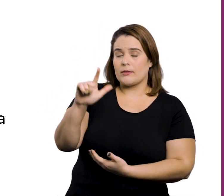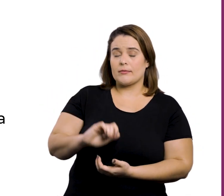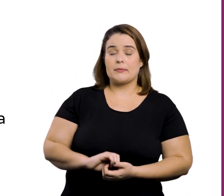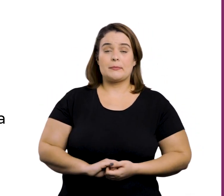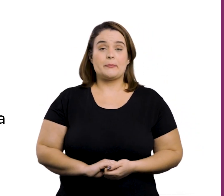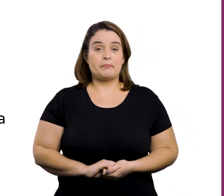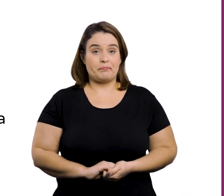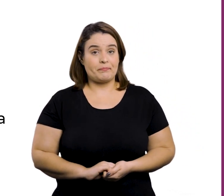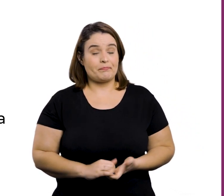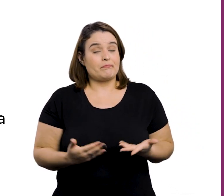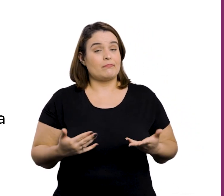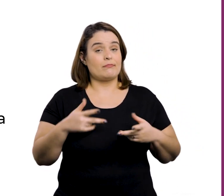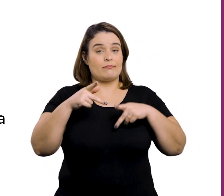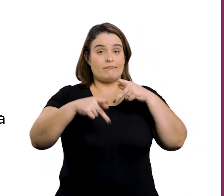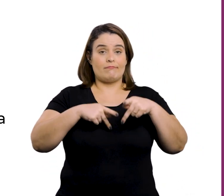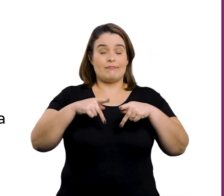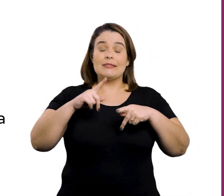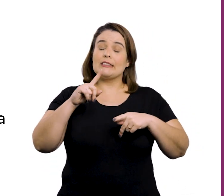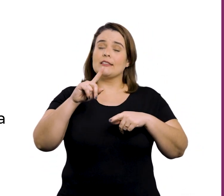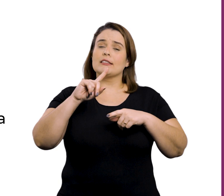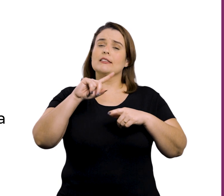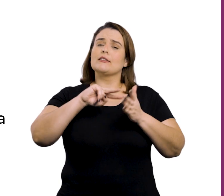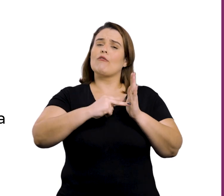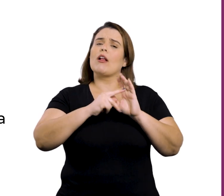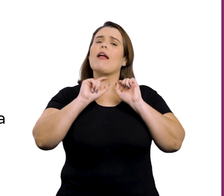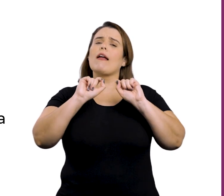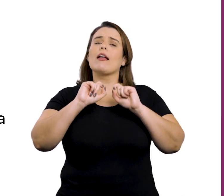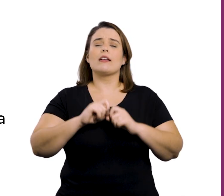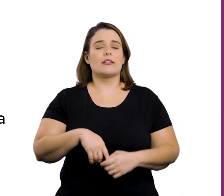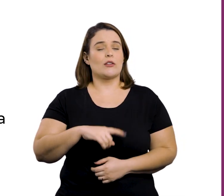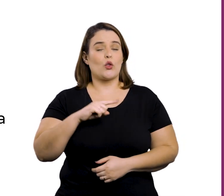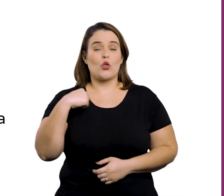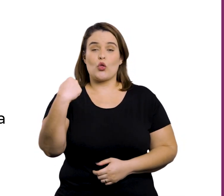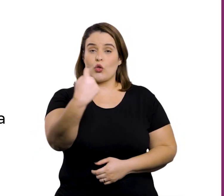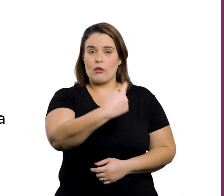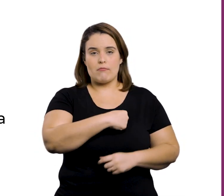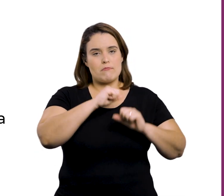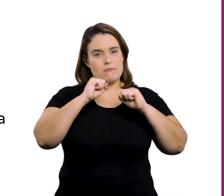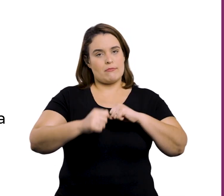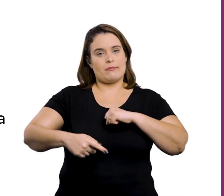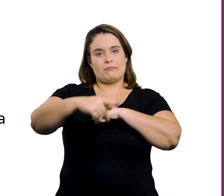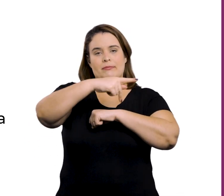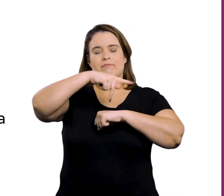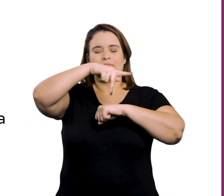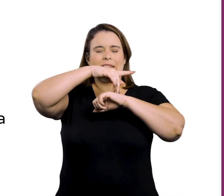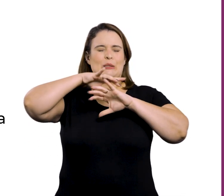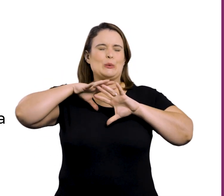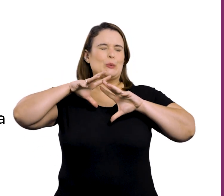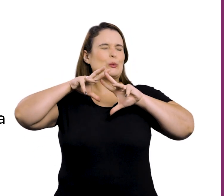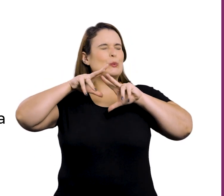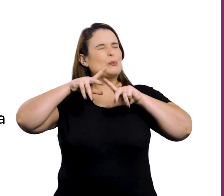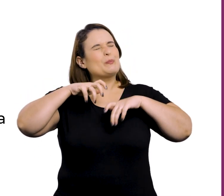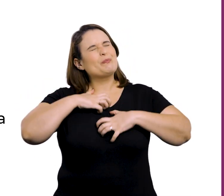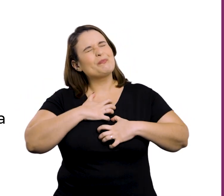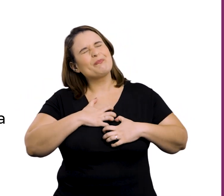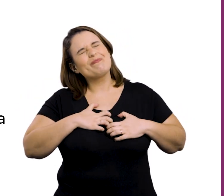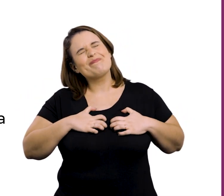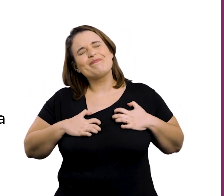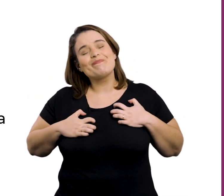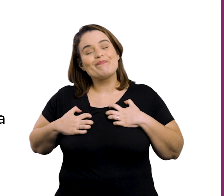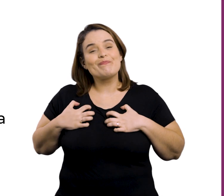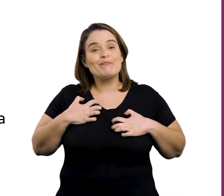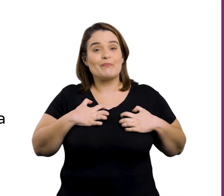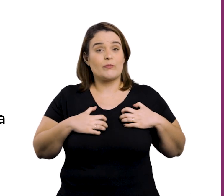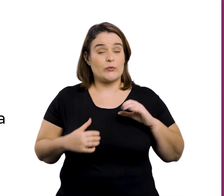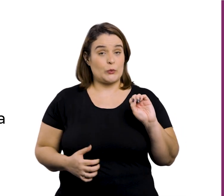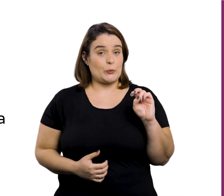outros. A civilização, no caso, significa todos nós. Pode ser o país inflamado de ressentimento,